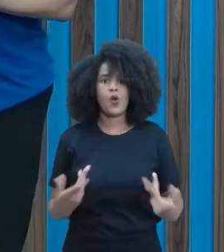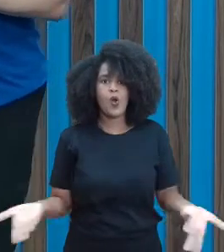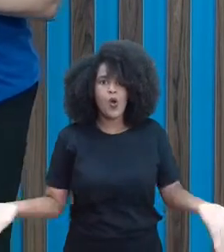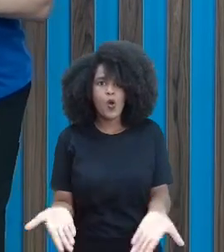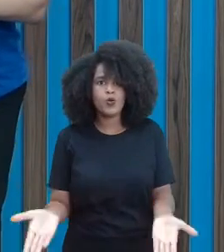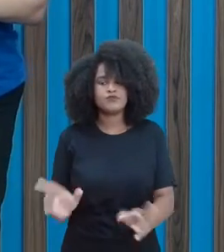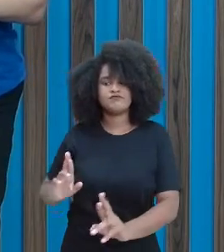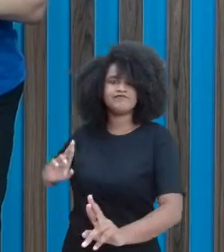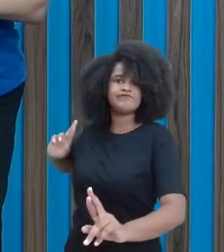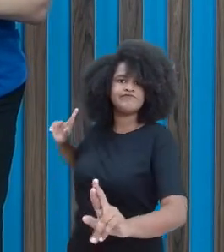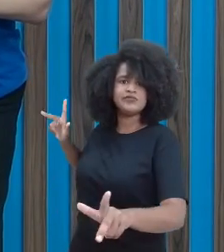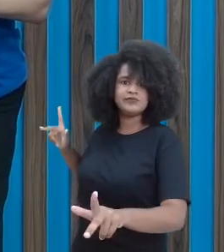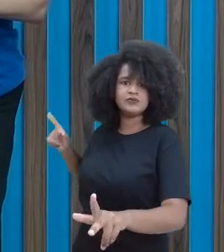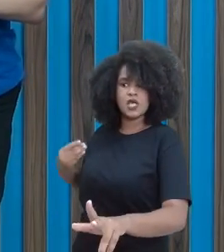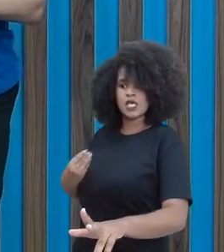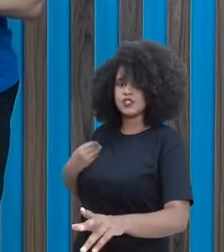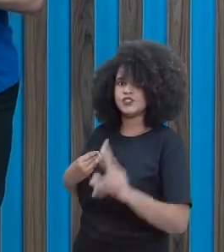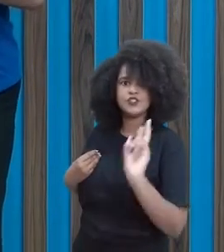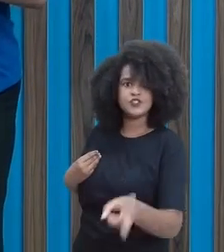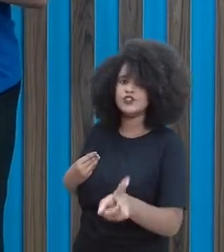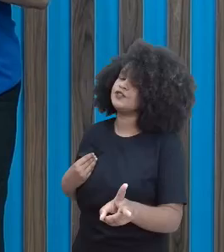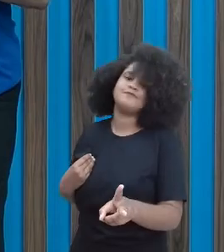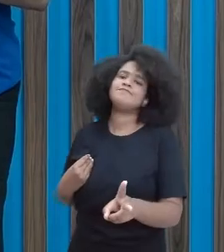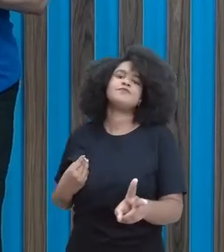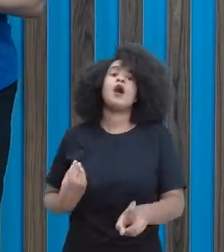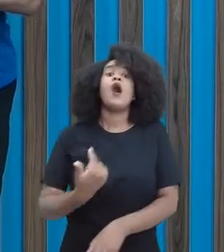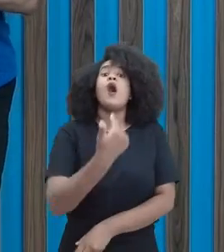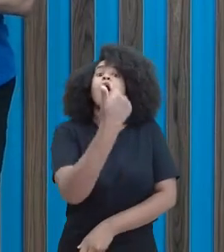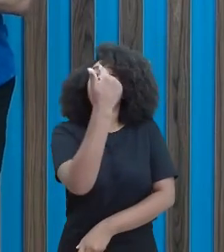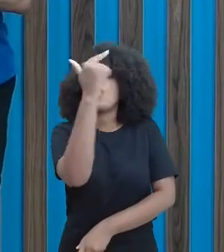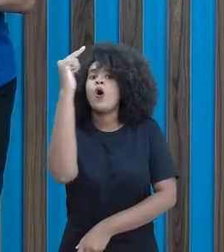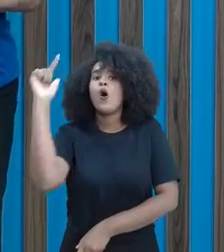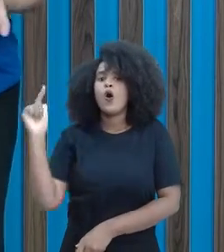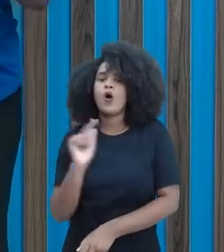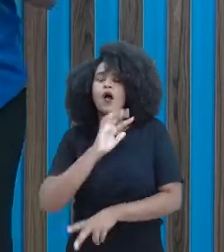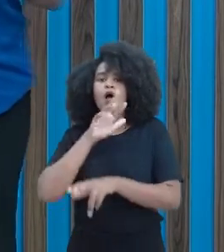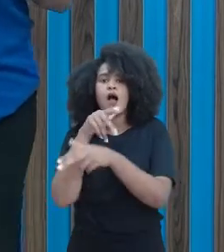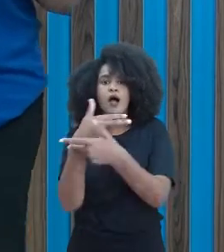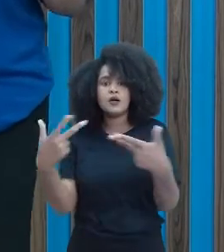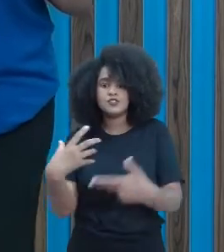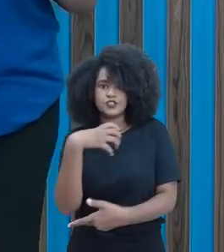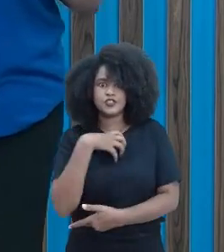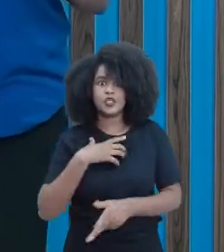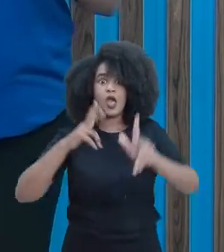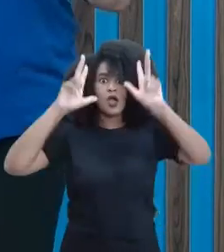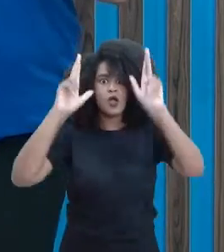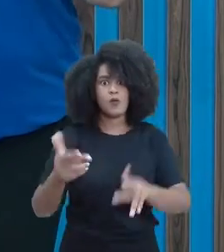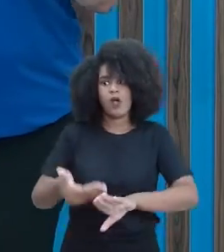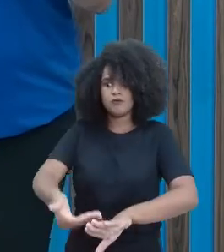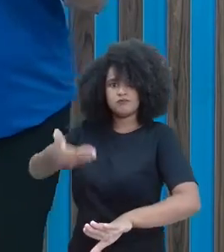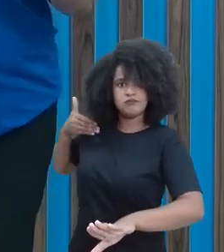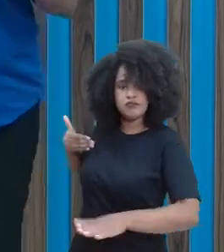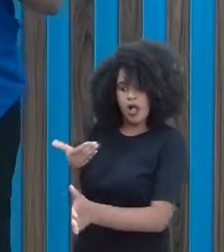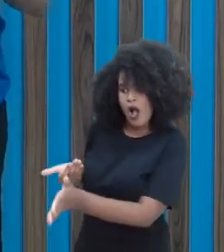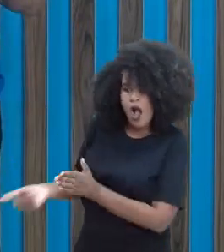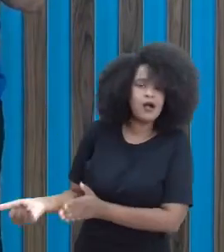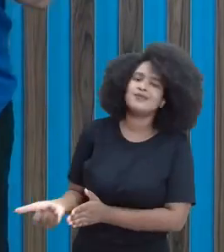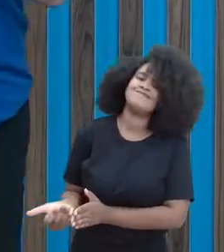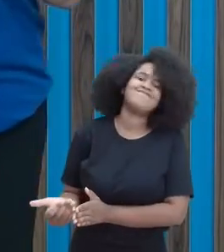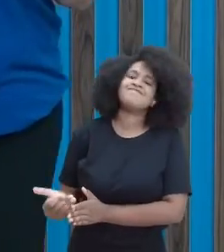existiram. Segunda coisa, outros seres nem sempre tiveram a mesma forma. Eles foram,